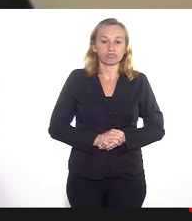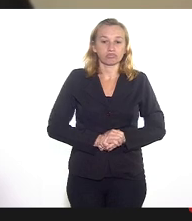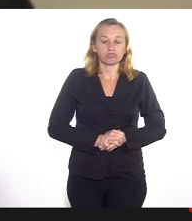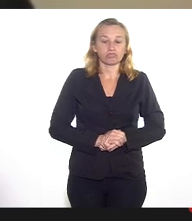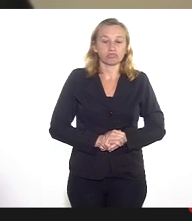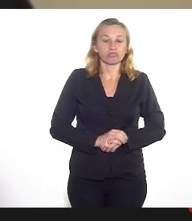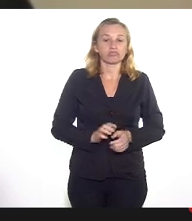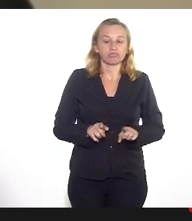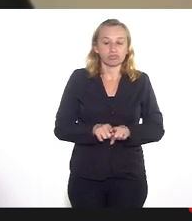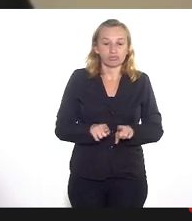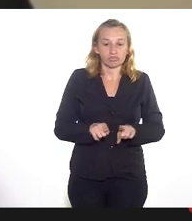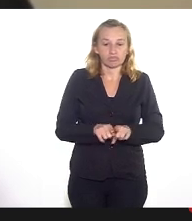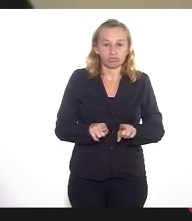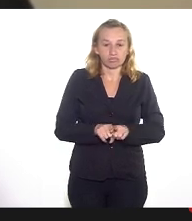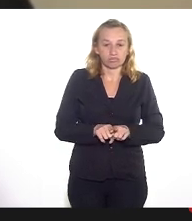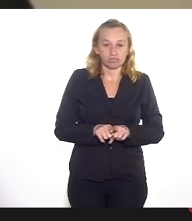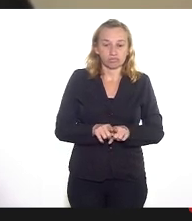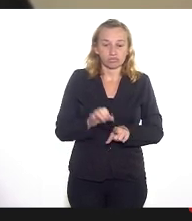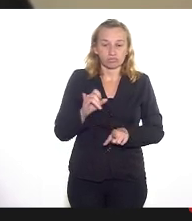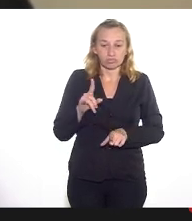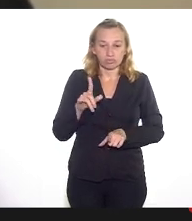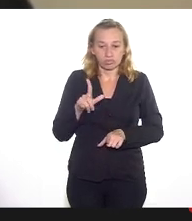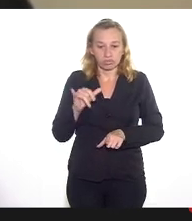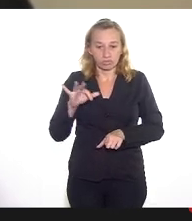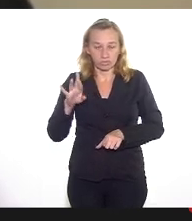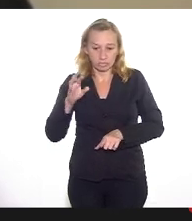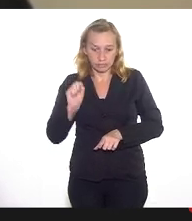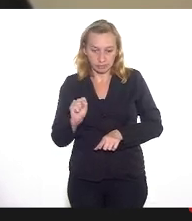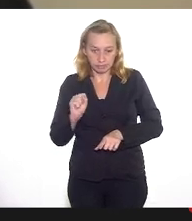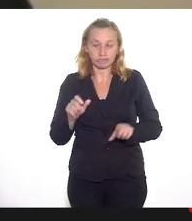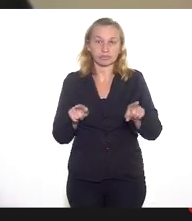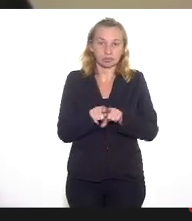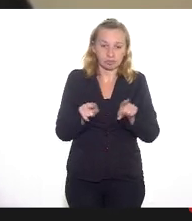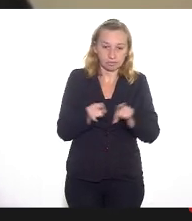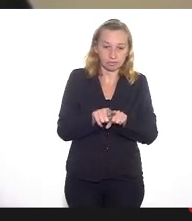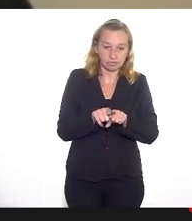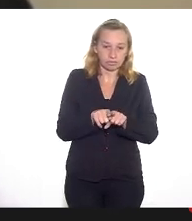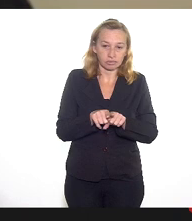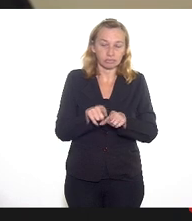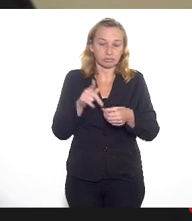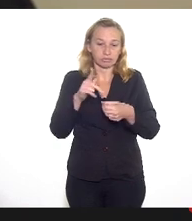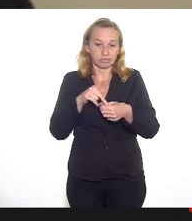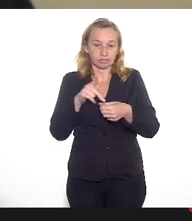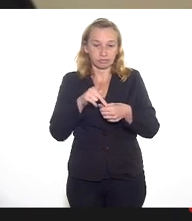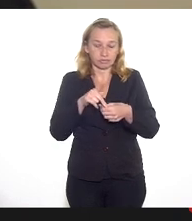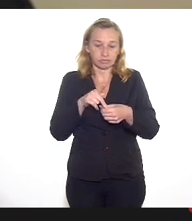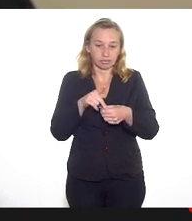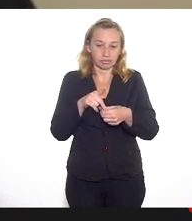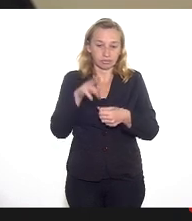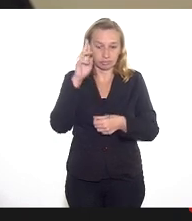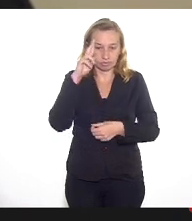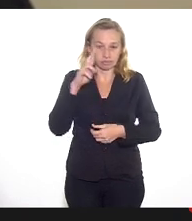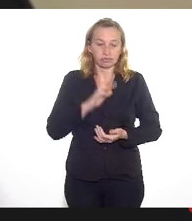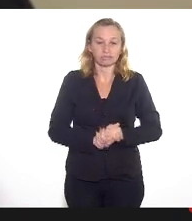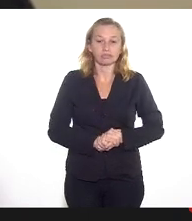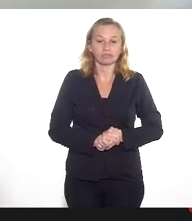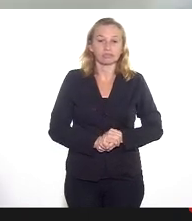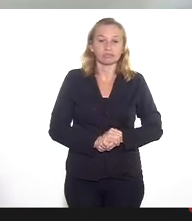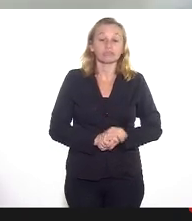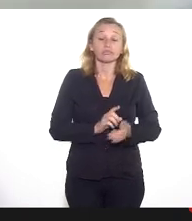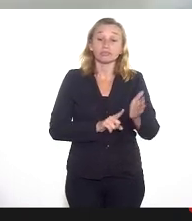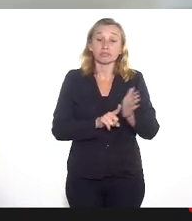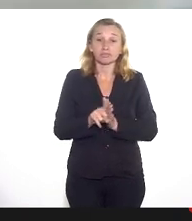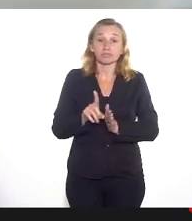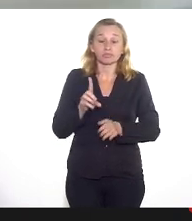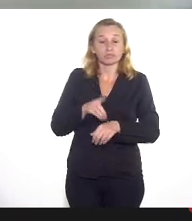Em Libra também, a gente parceiro com a Total como não operador, com a Petrobras como operador. Eu pergunto ao